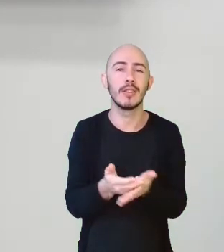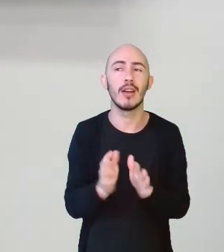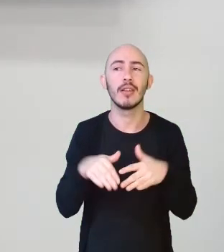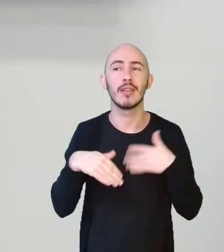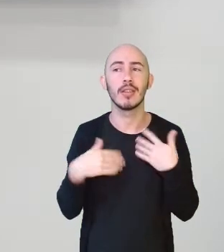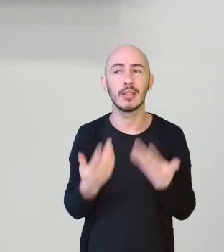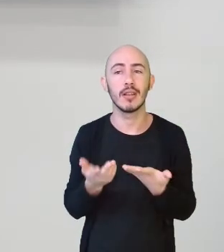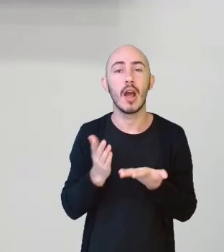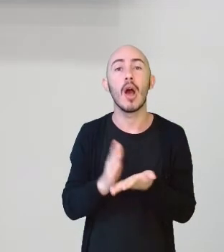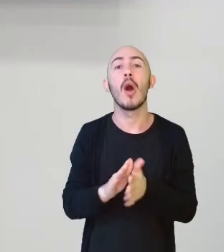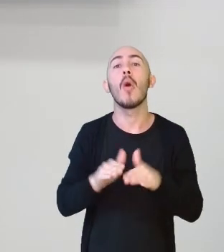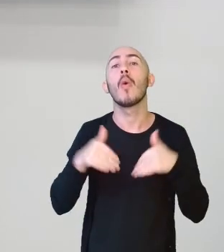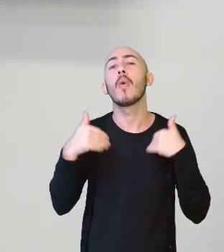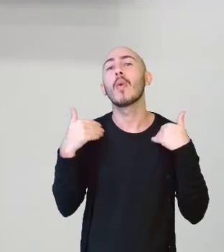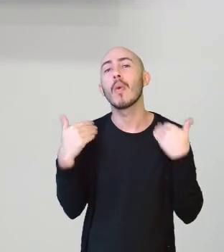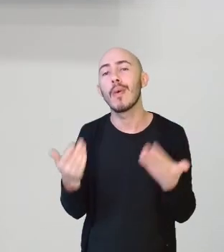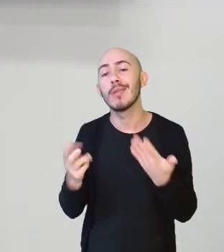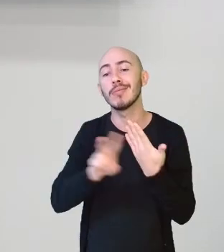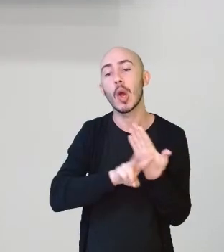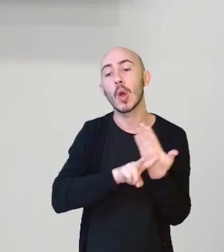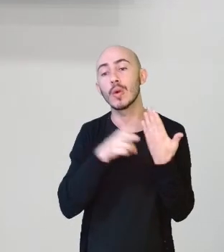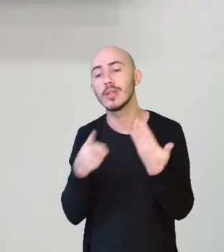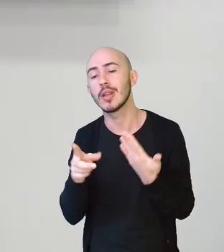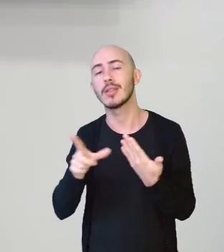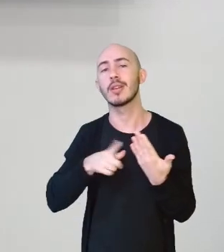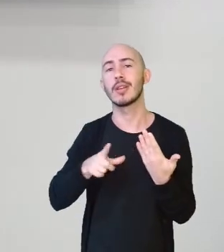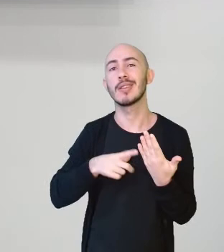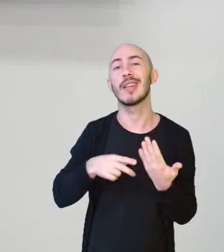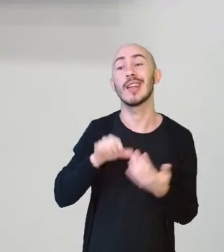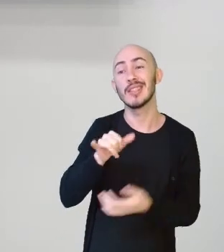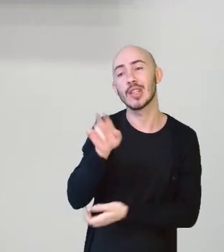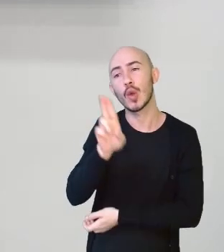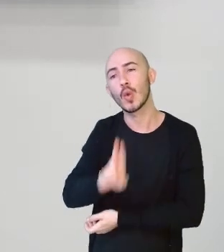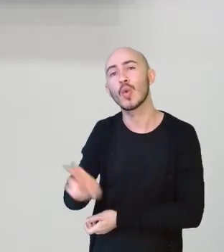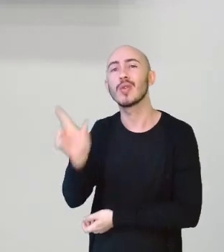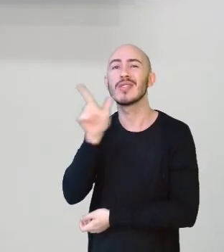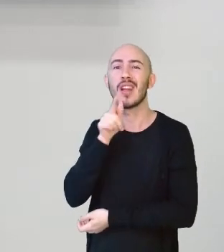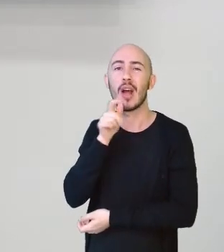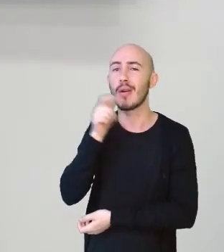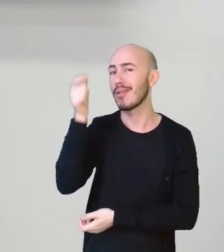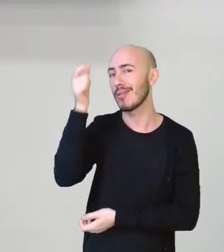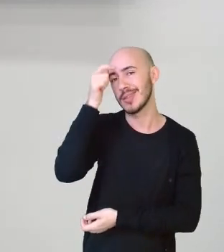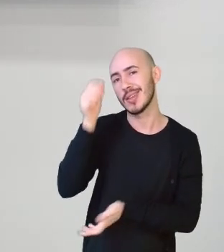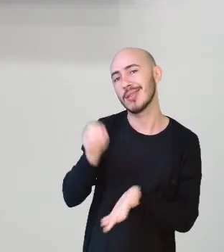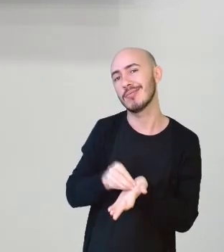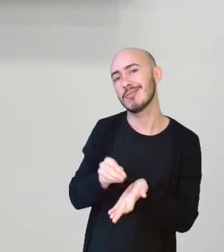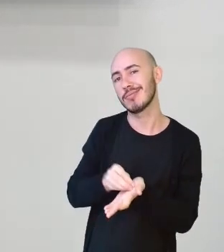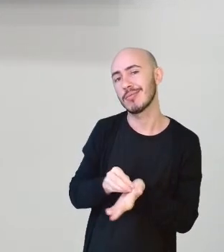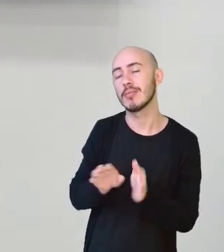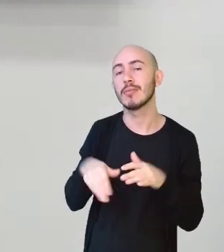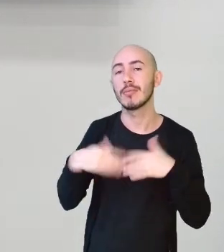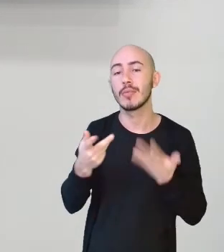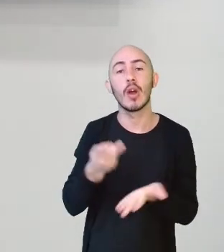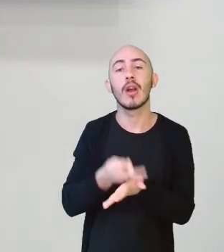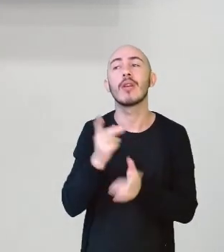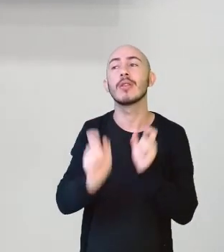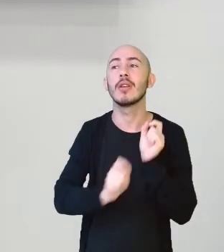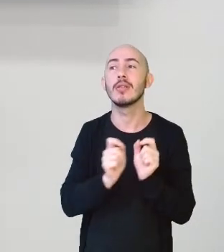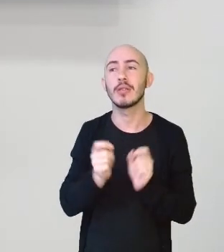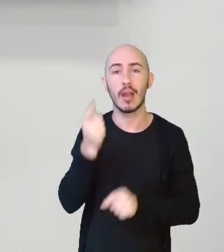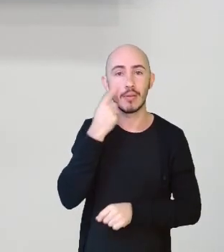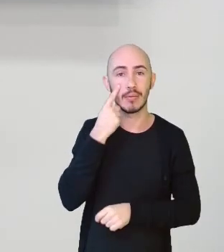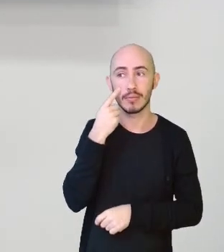ver quais as consequências do uso irresponsável da água. O que pode acontecer? Olha essas